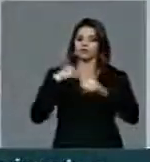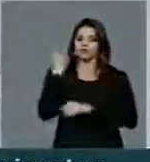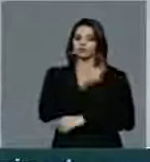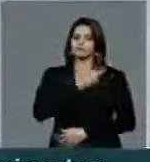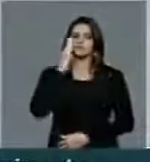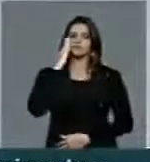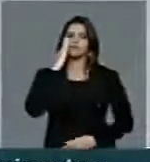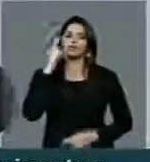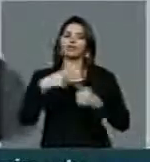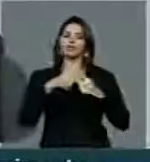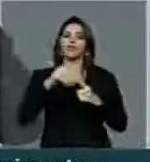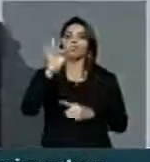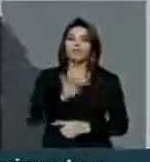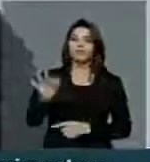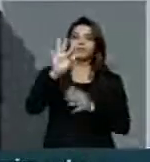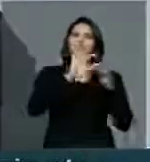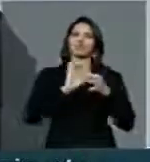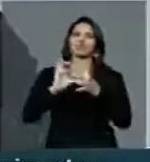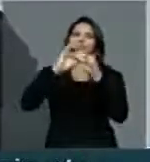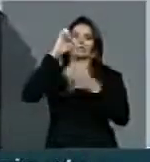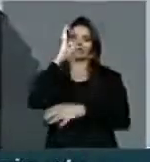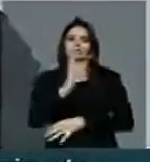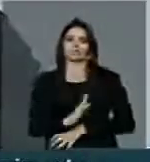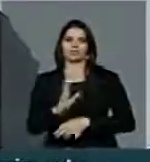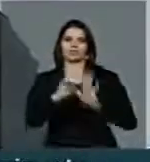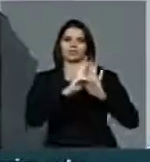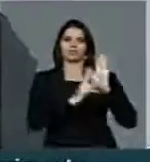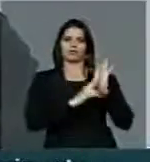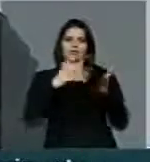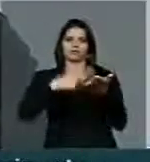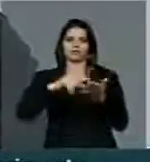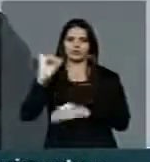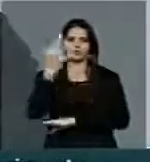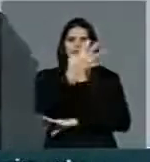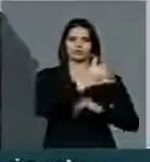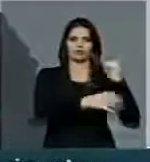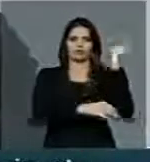isso aqui é uma federação. E a relação da agenda ambiental não é uma relação